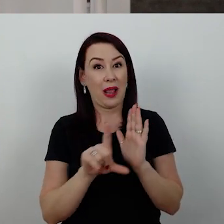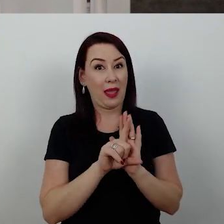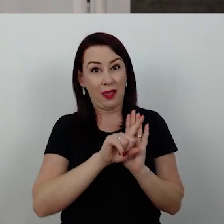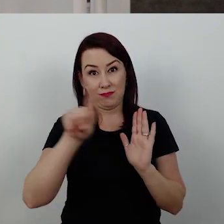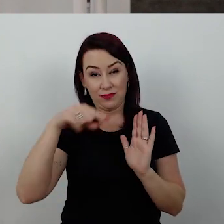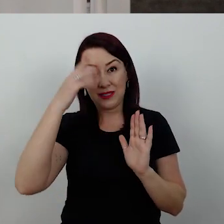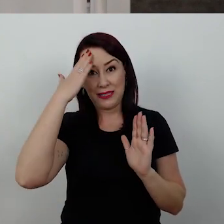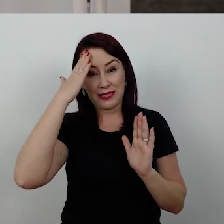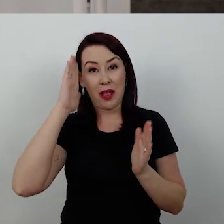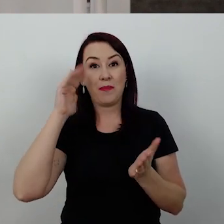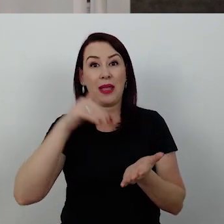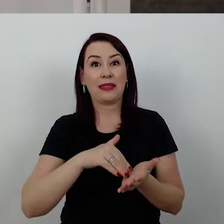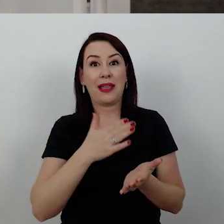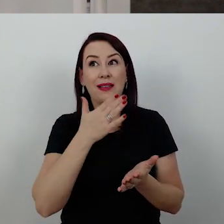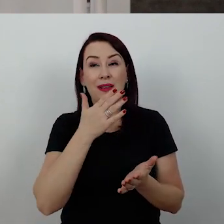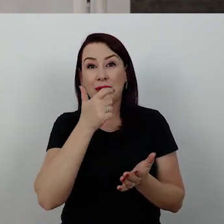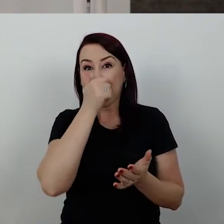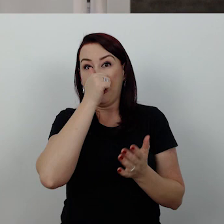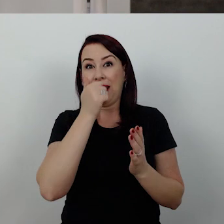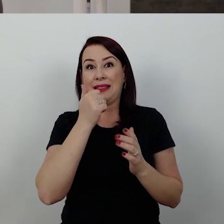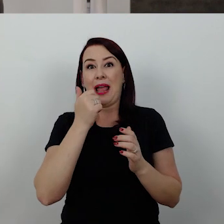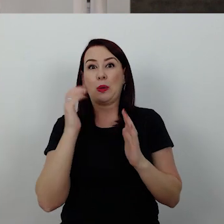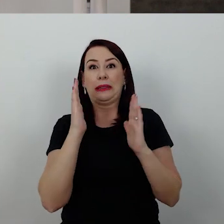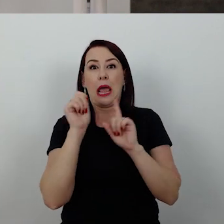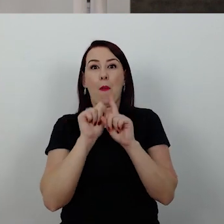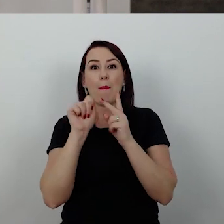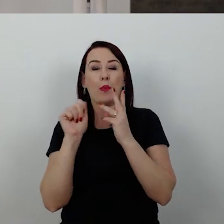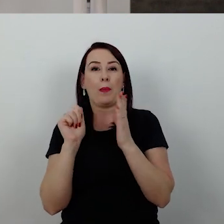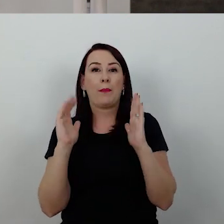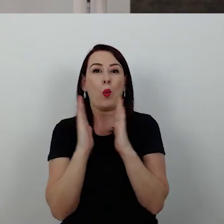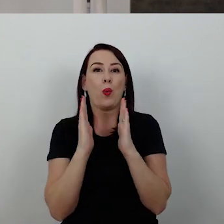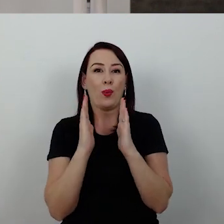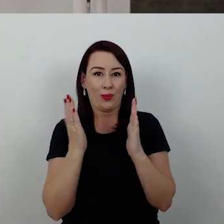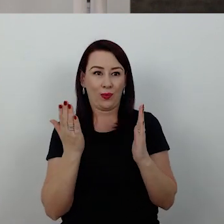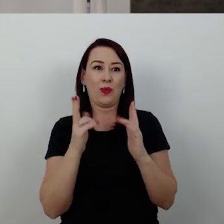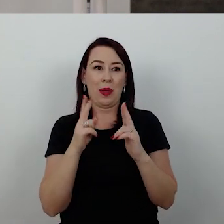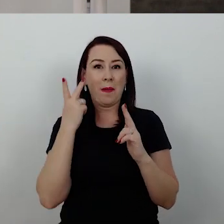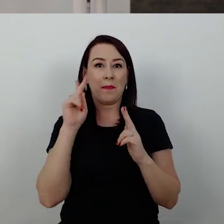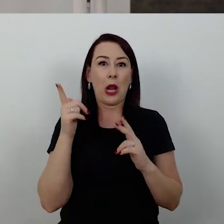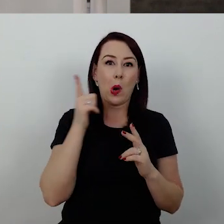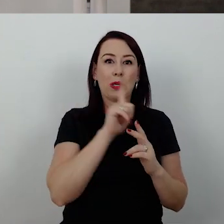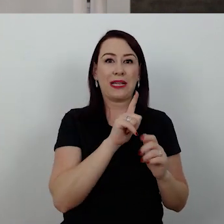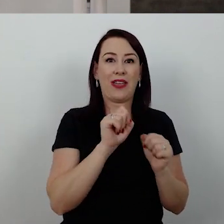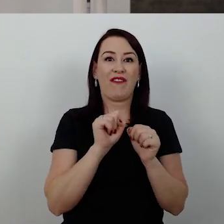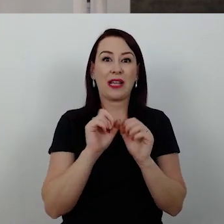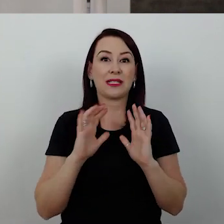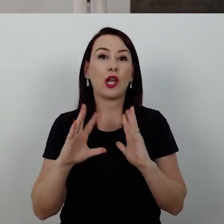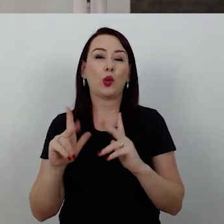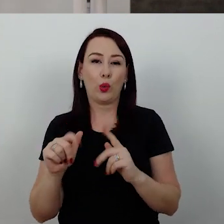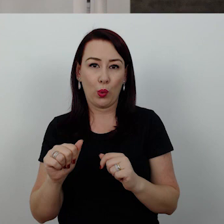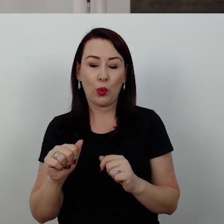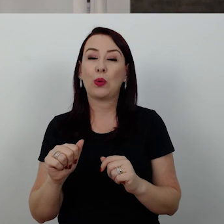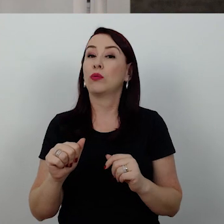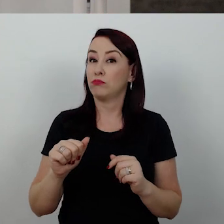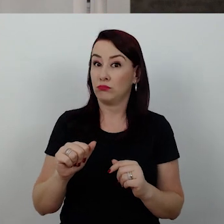prazo, todo mundo está muito apertado e tenso em relação a conseguir executar isso.